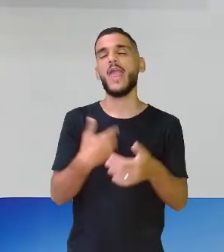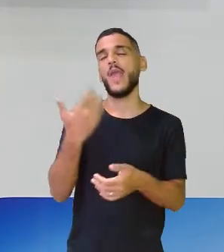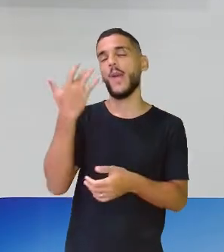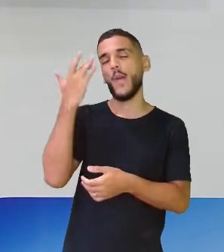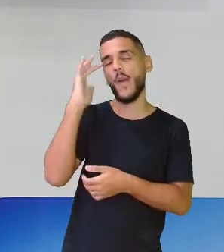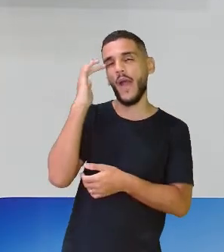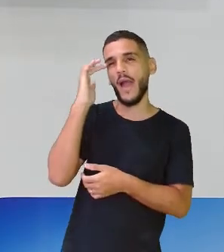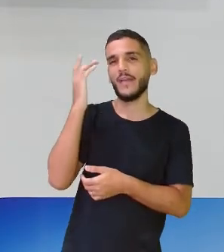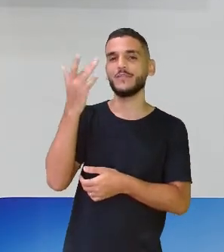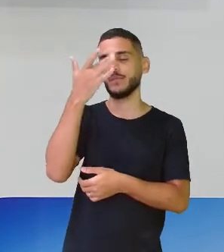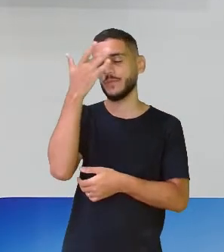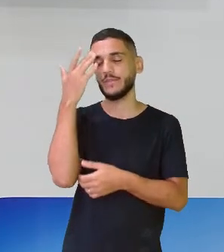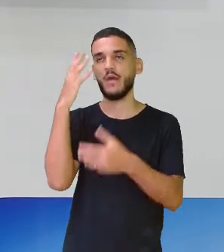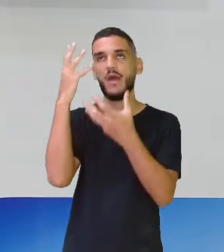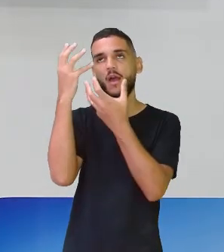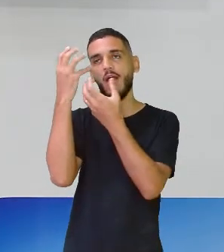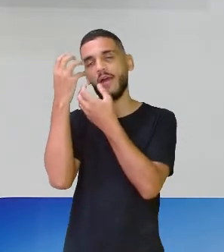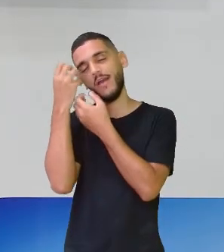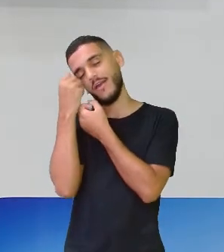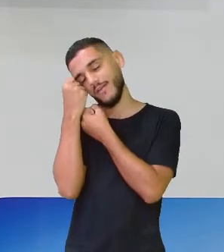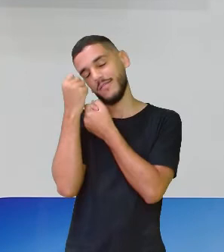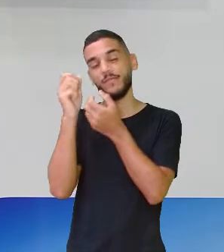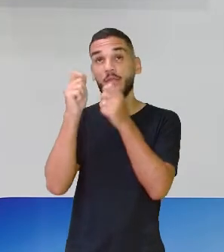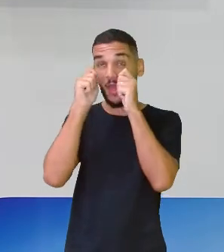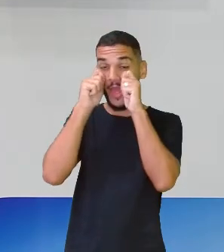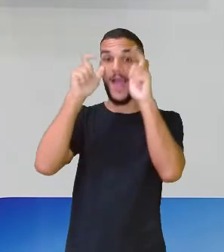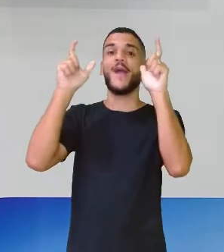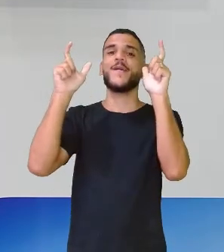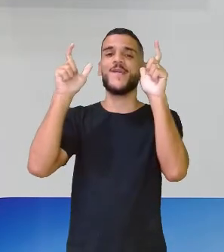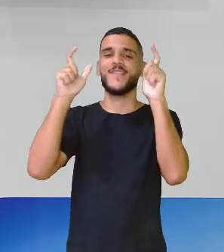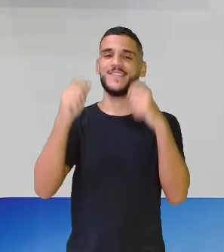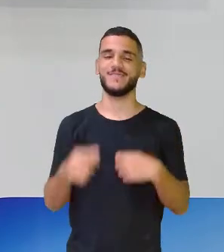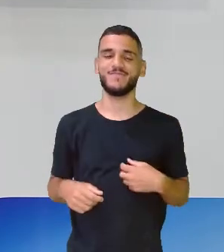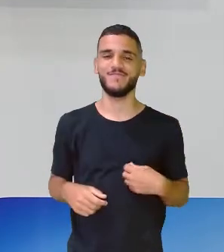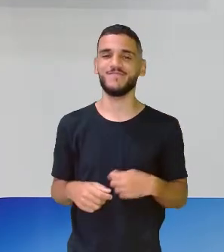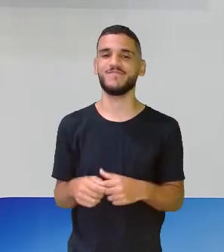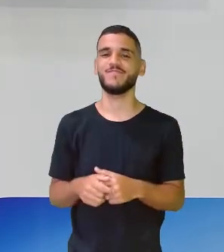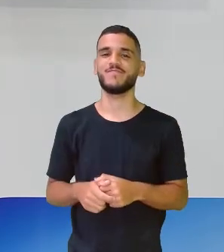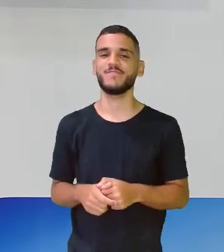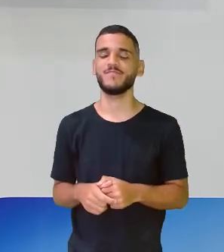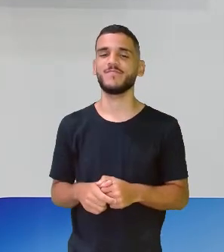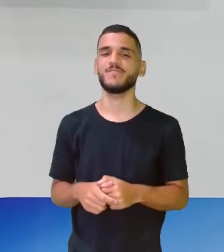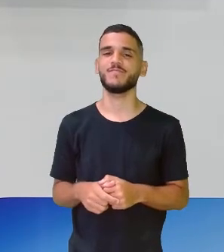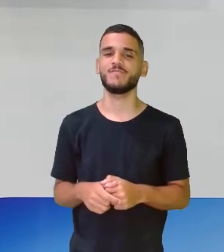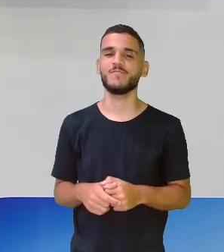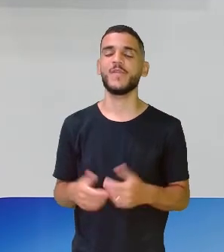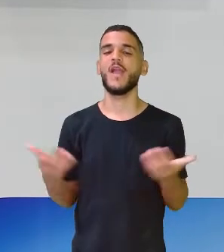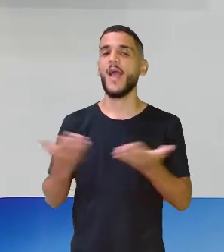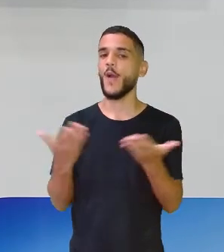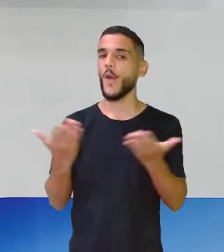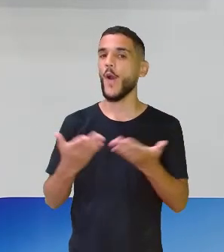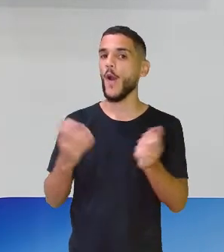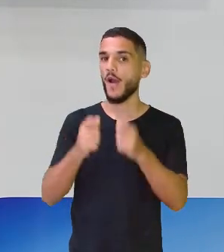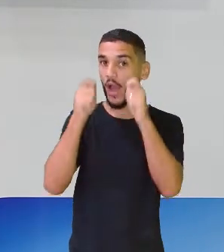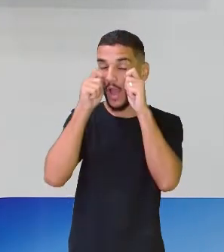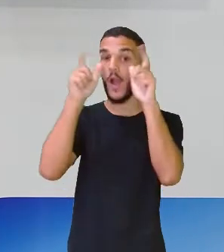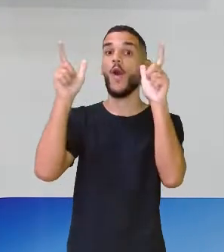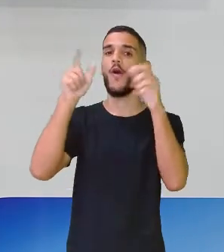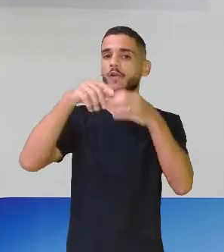ainda estar dormindo. Acorda! Acorda, quarto ano! Acorda,